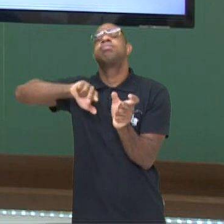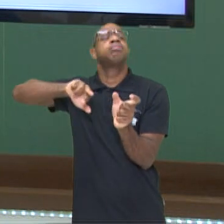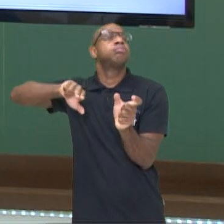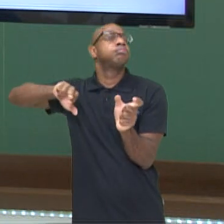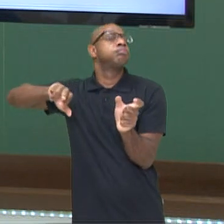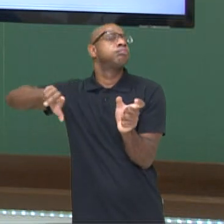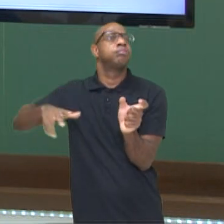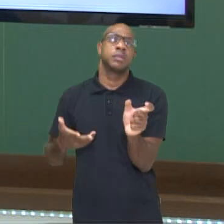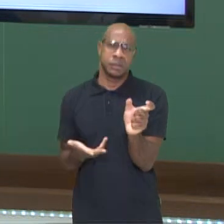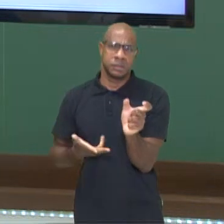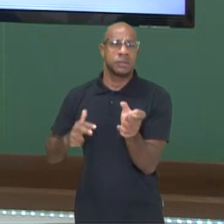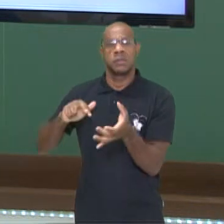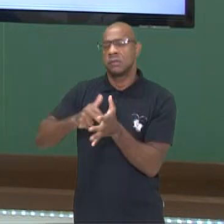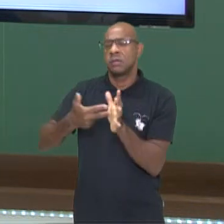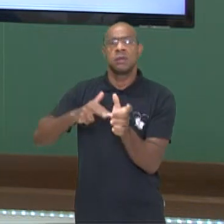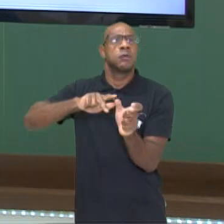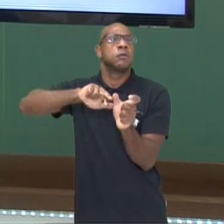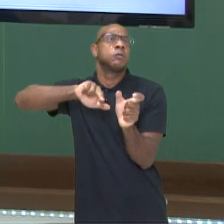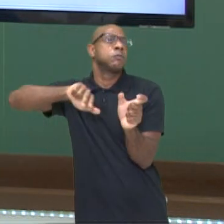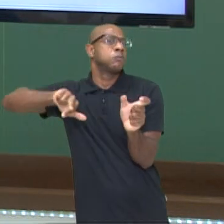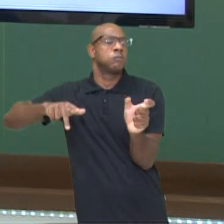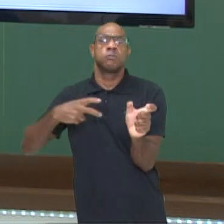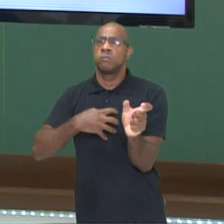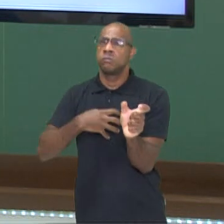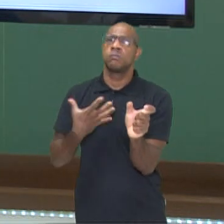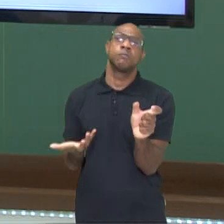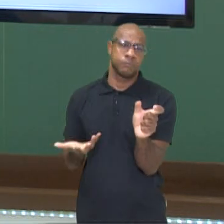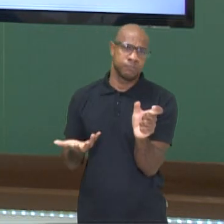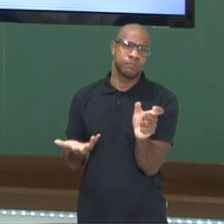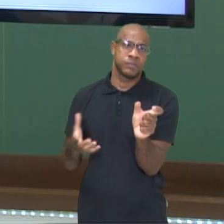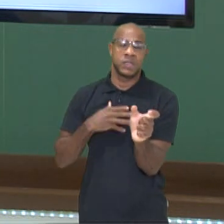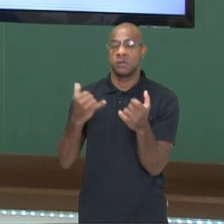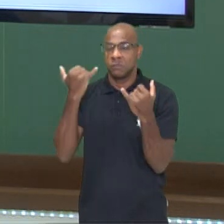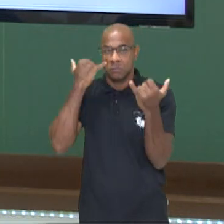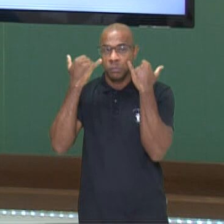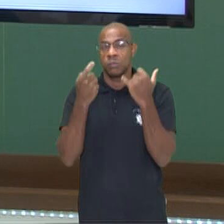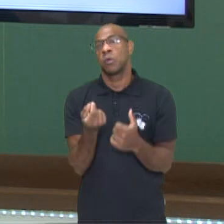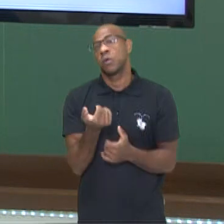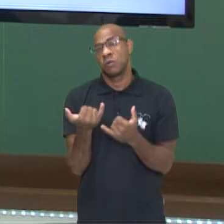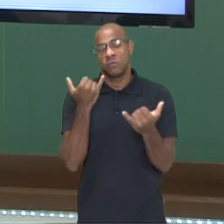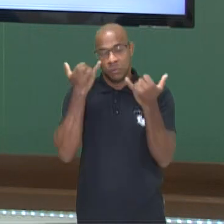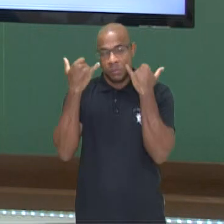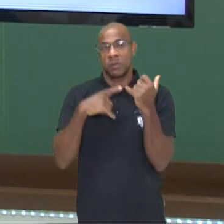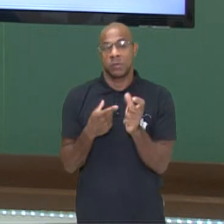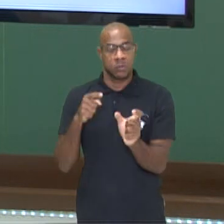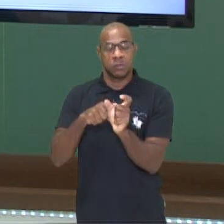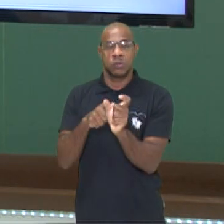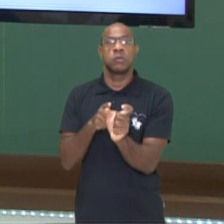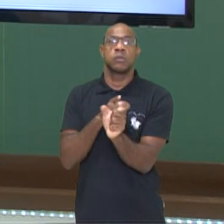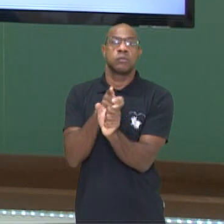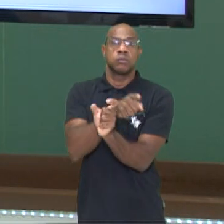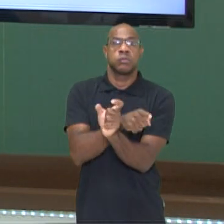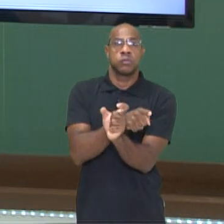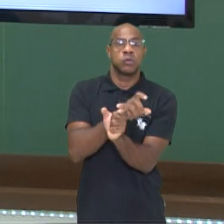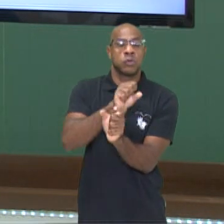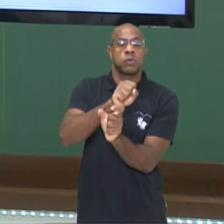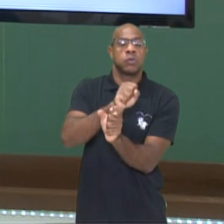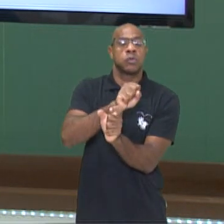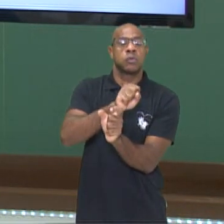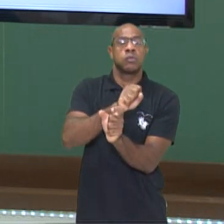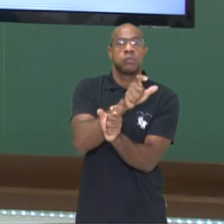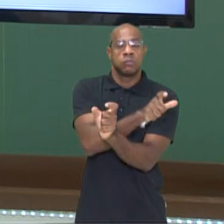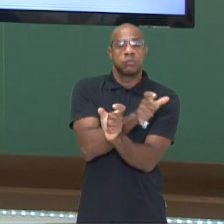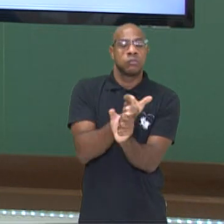de coisas. Então, parando no verbo, nós temos muito pouca informação sobre esse sujeito. Se faz necessário